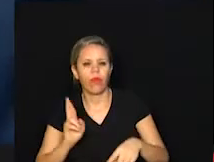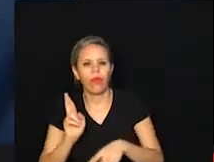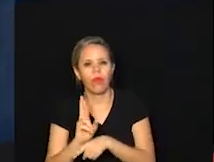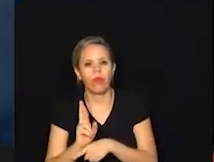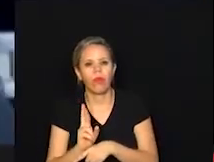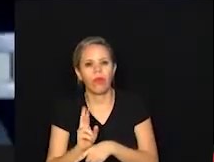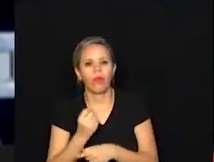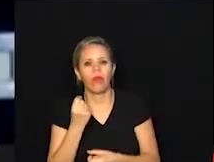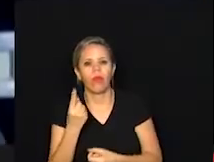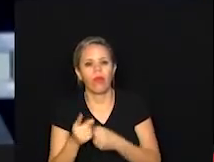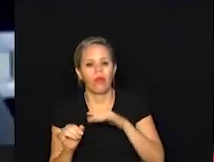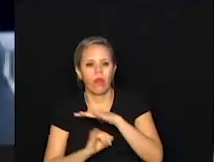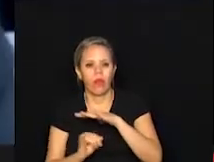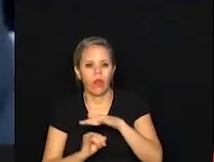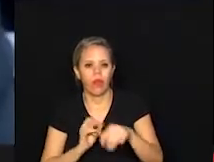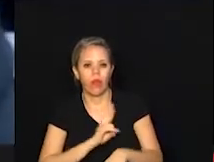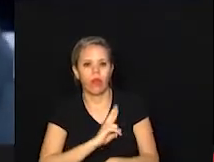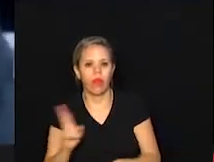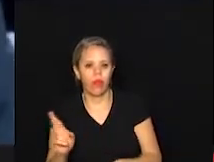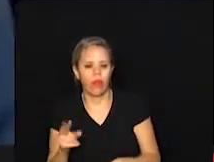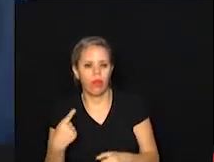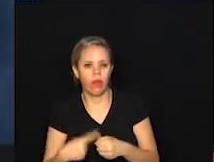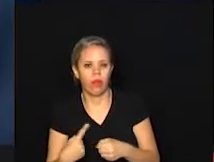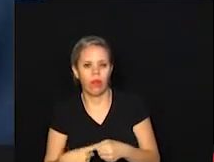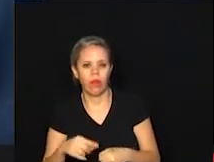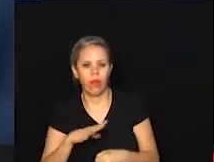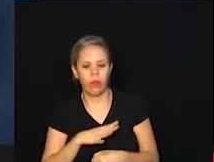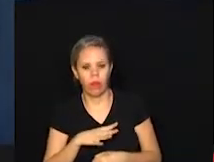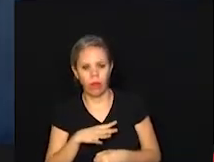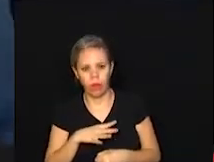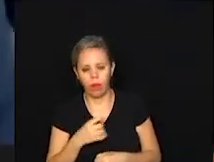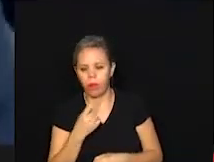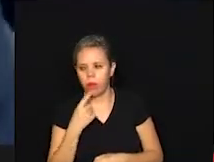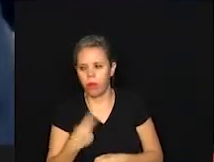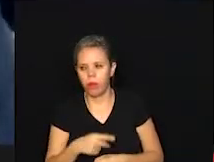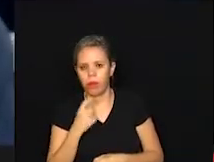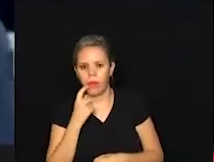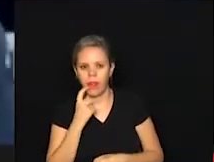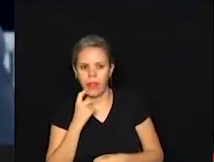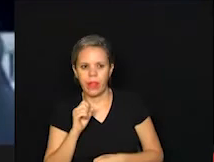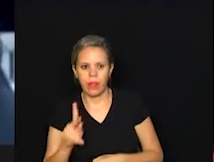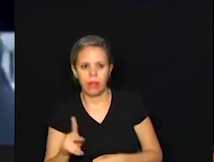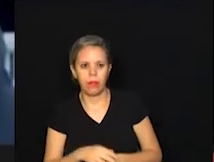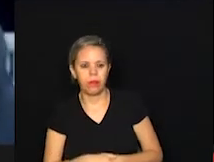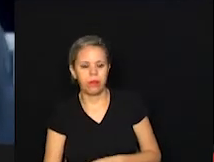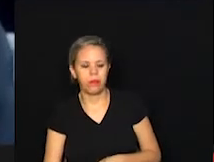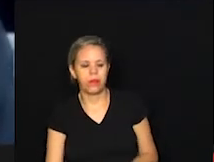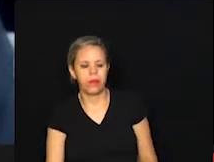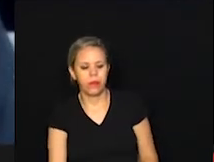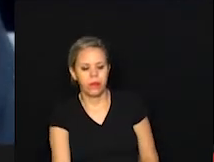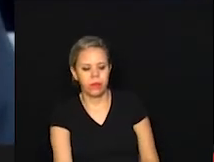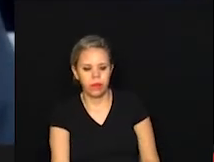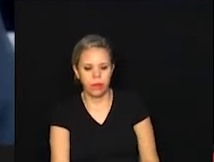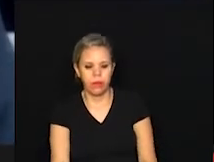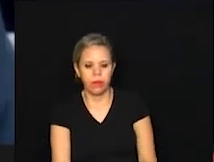das entidades religiosas do município de Campinas, ok?